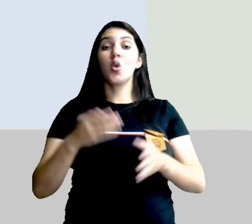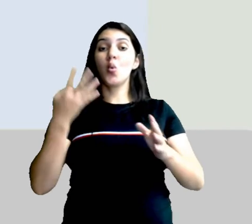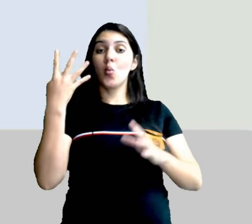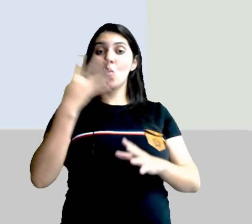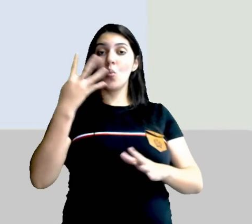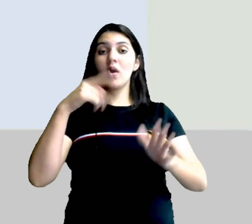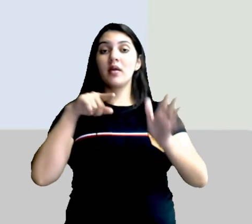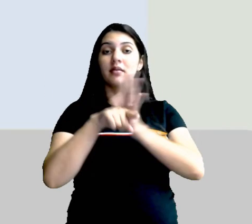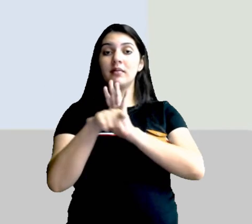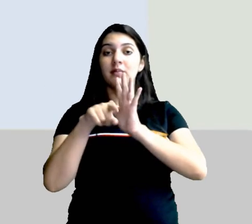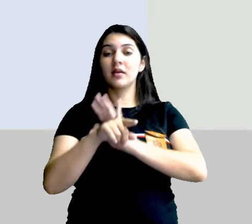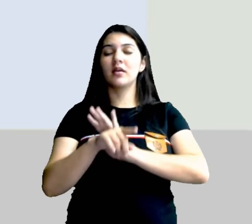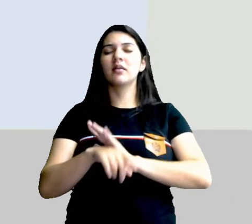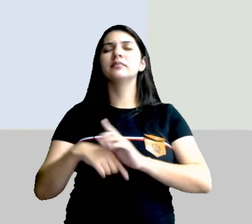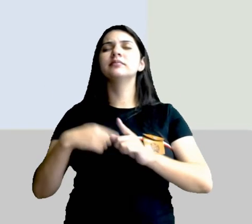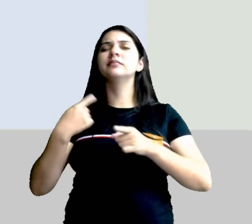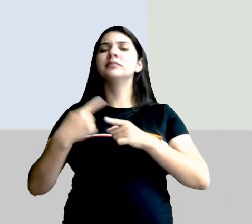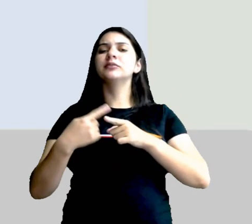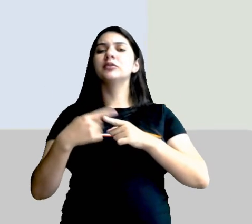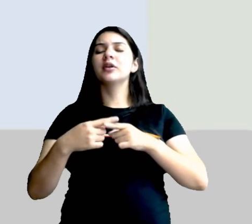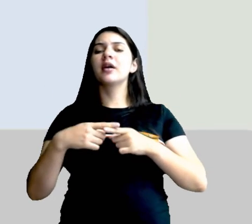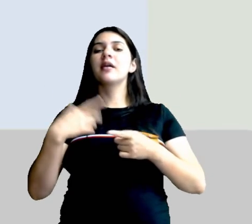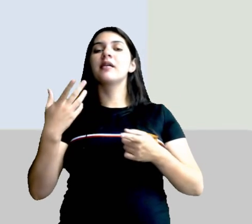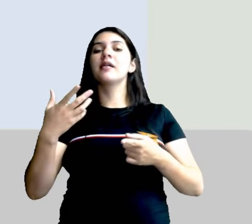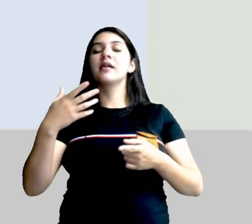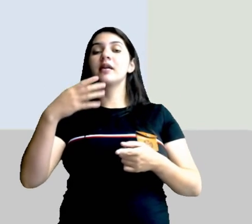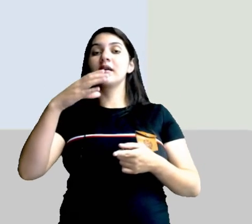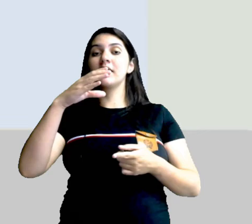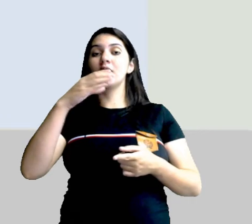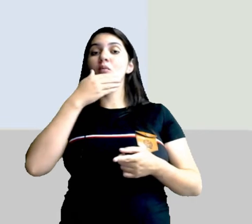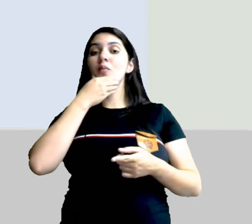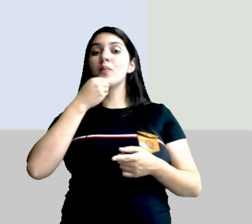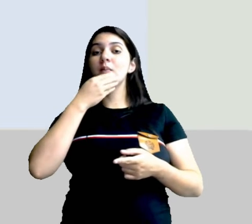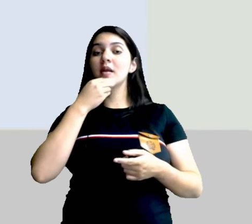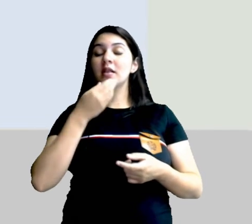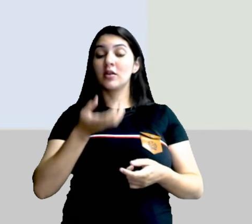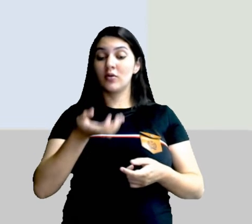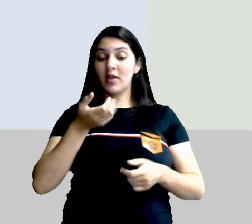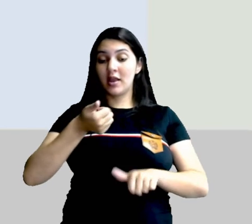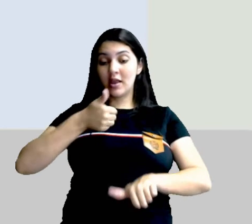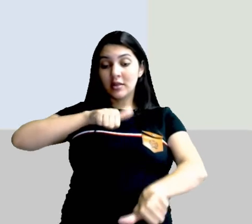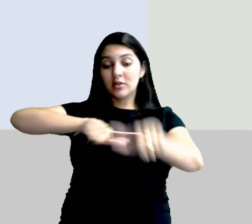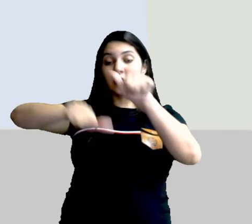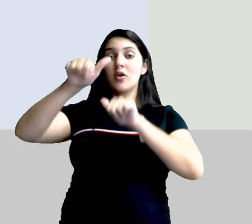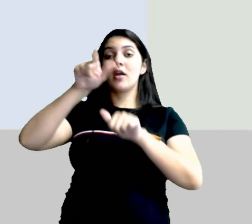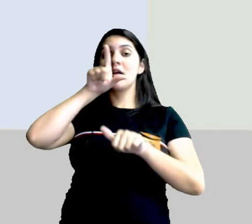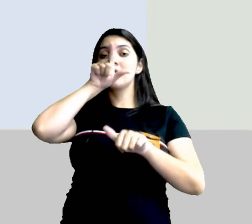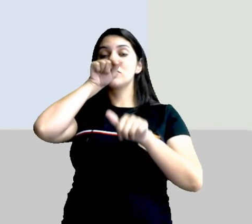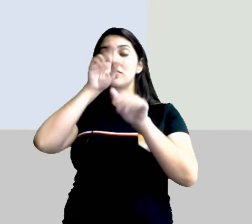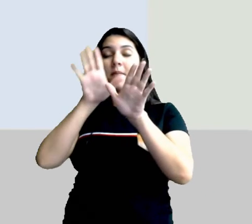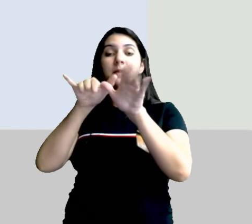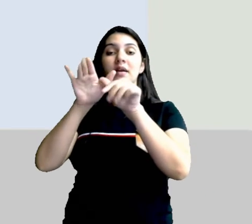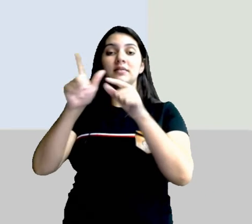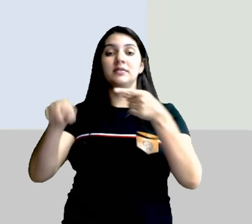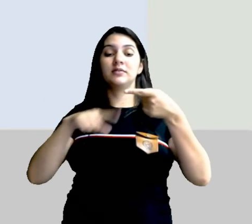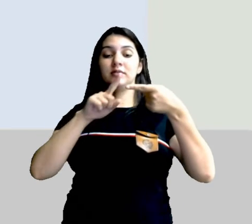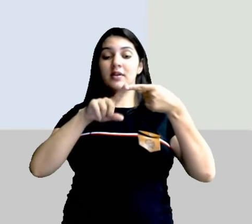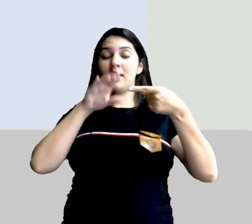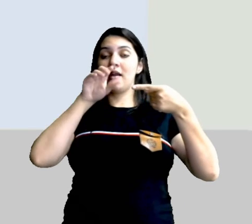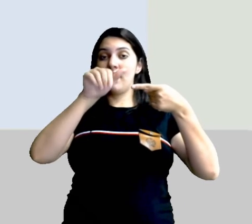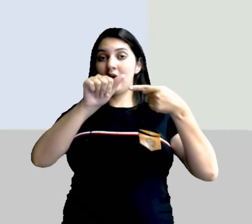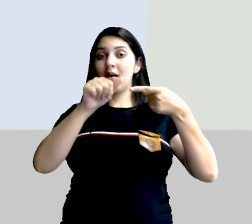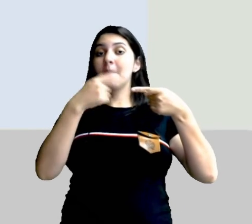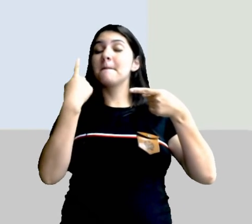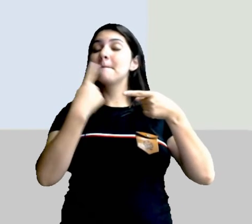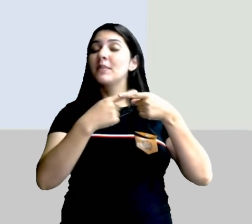Quarta pergunta. Para que Catuboré quis ser transformado em pássaro? Letra A. Ele quis